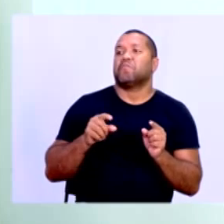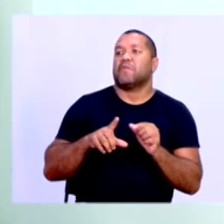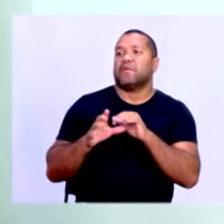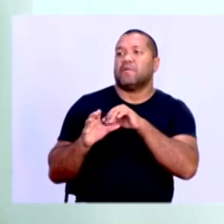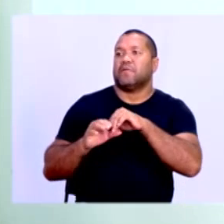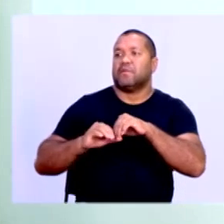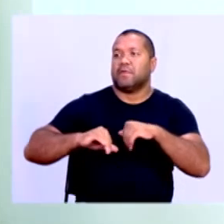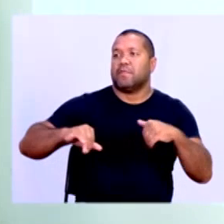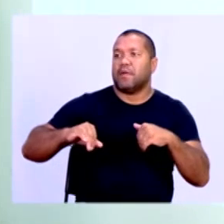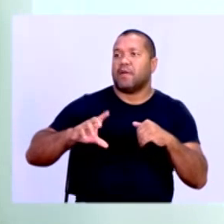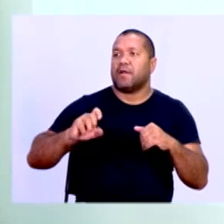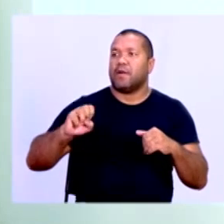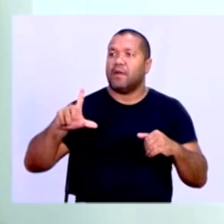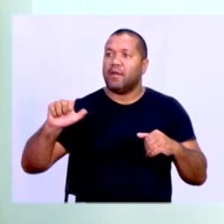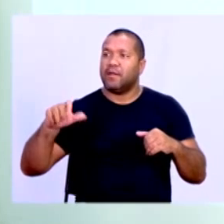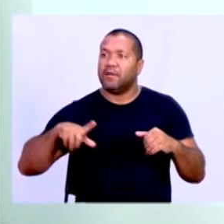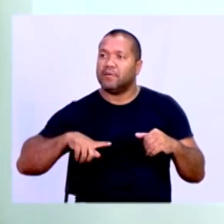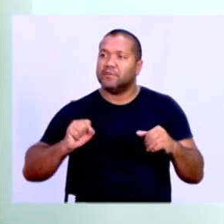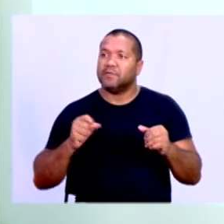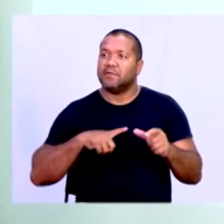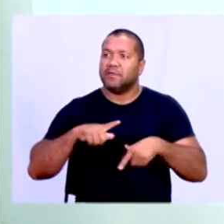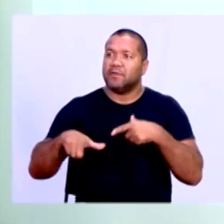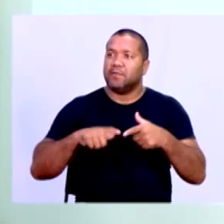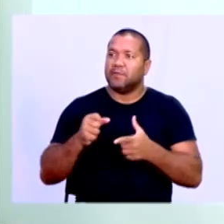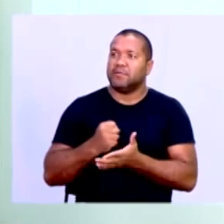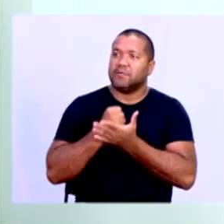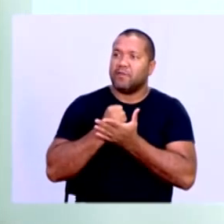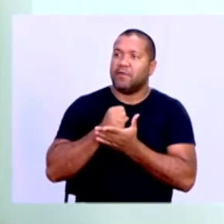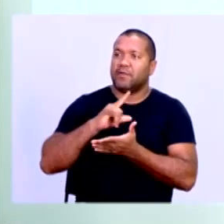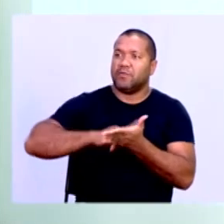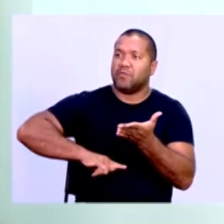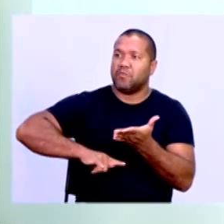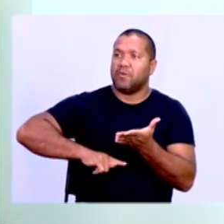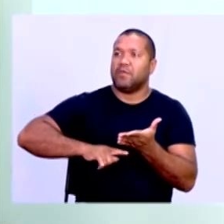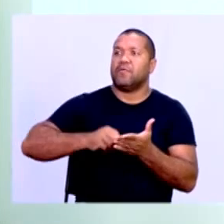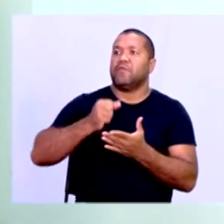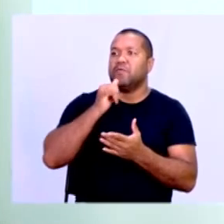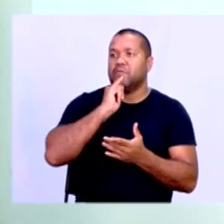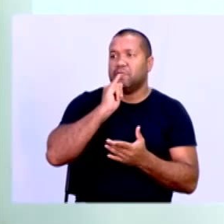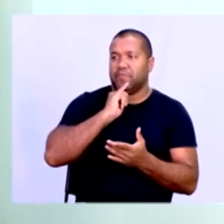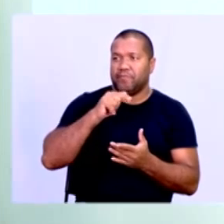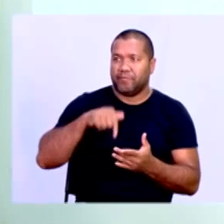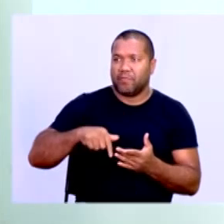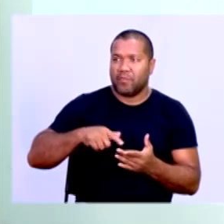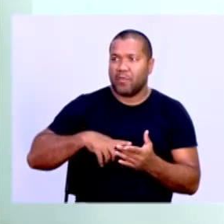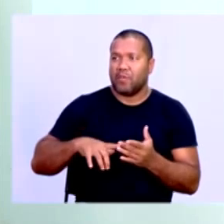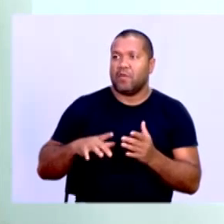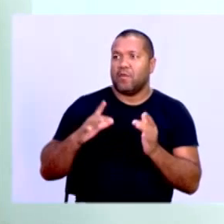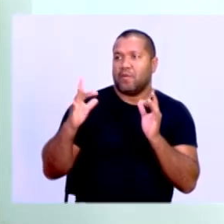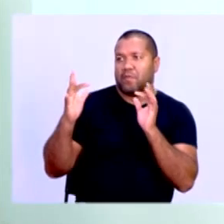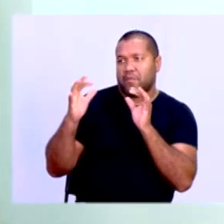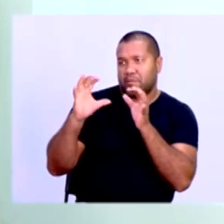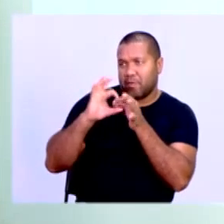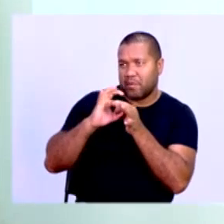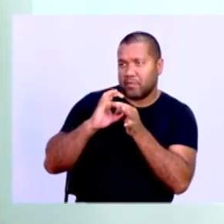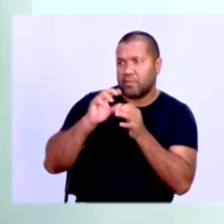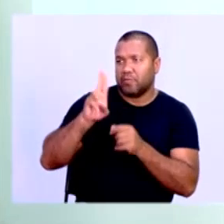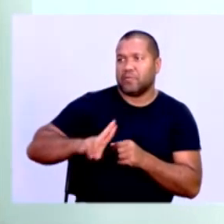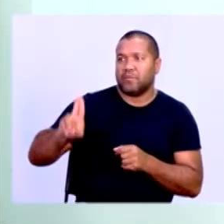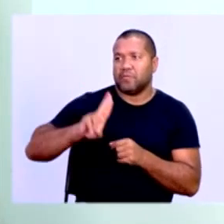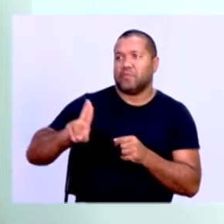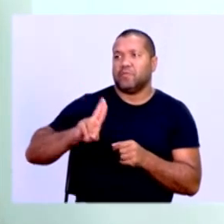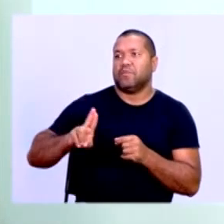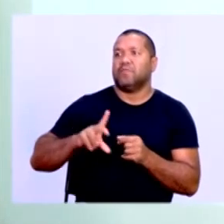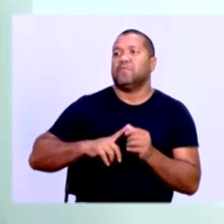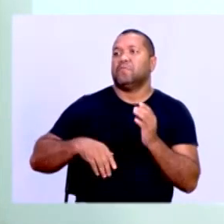dados e tal, e trabalhar com a parte de salvar documentos, como colocamos como exemplo, né? Relacionamento de usuários, por exemplo. Então,